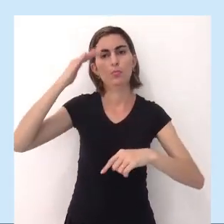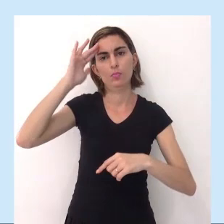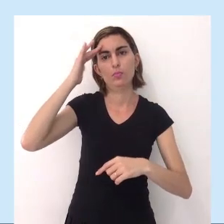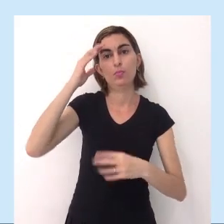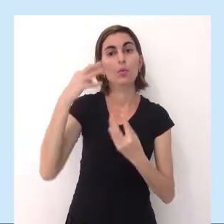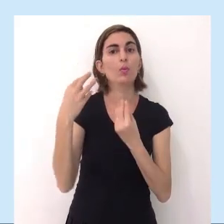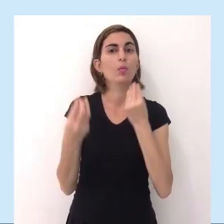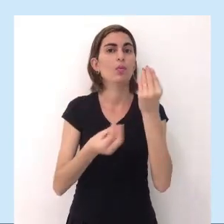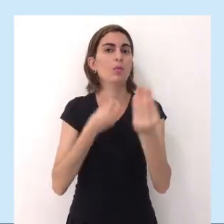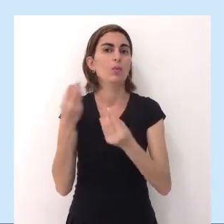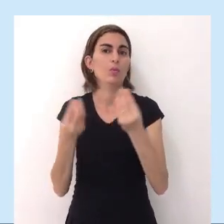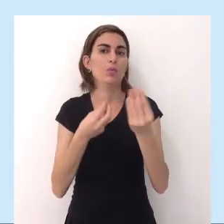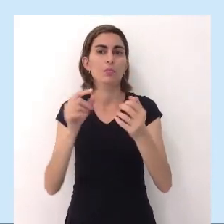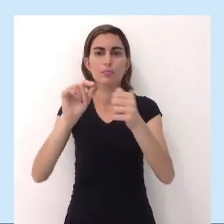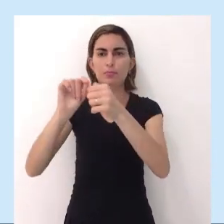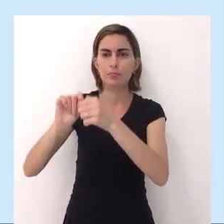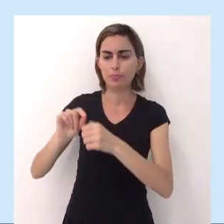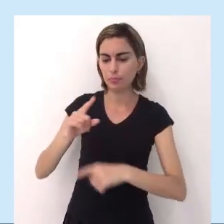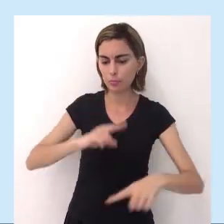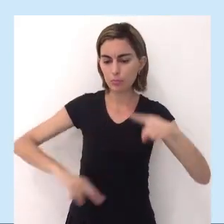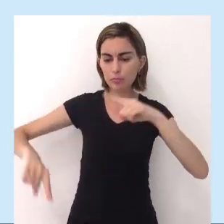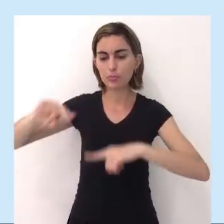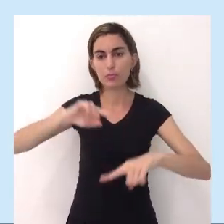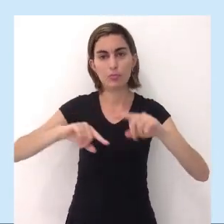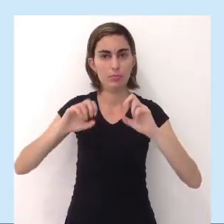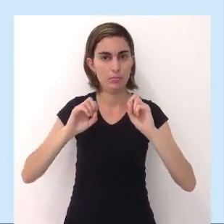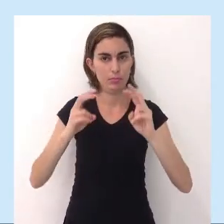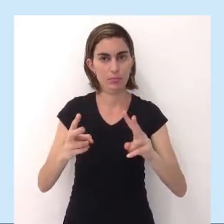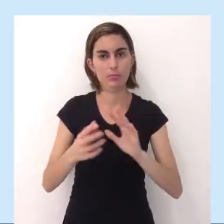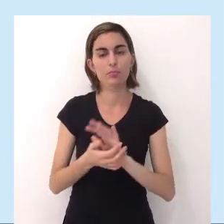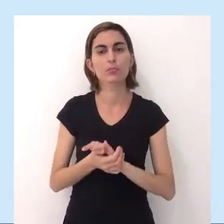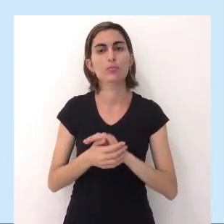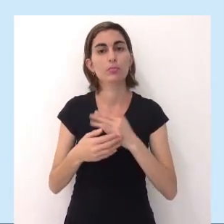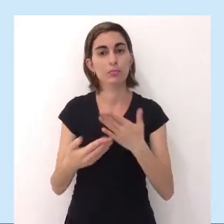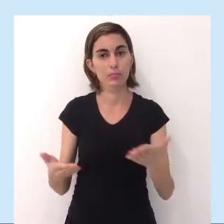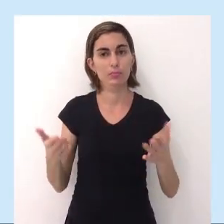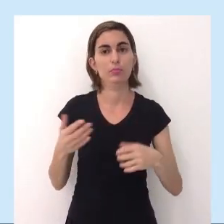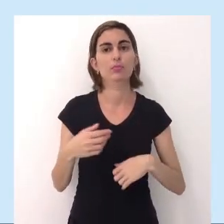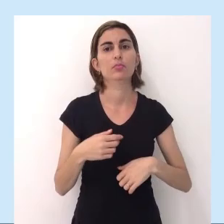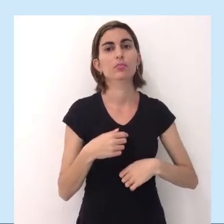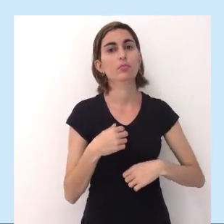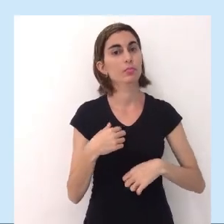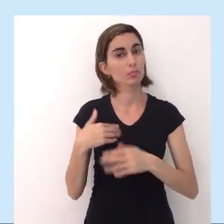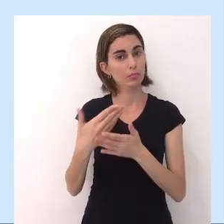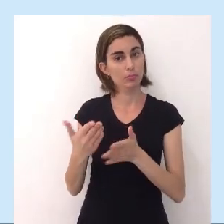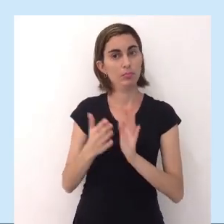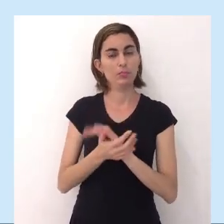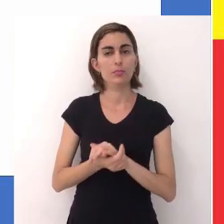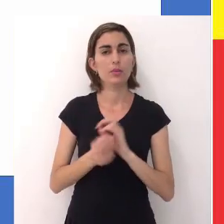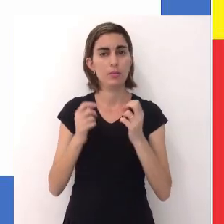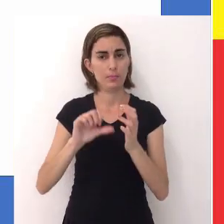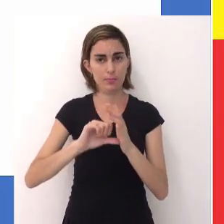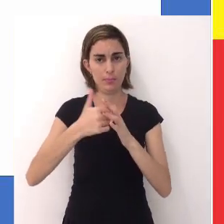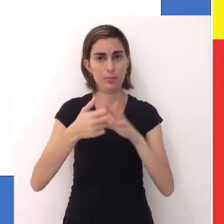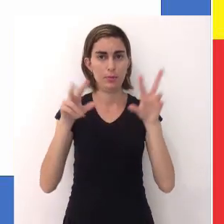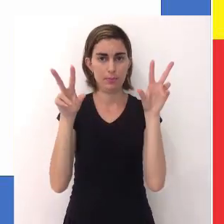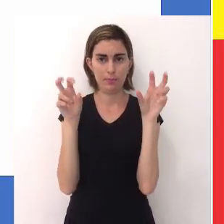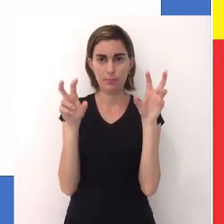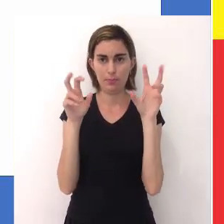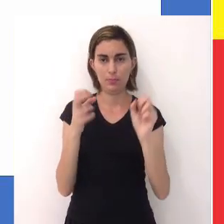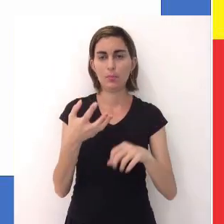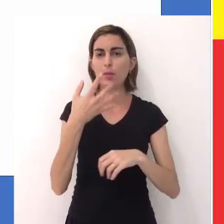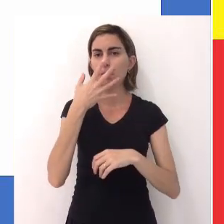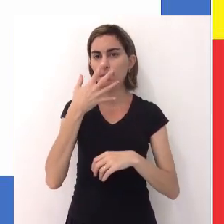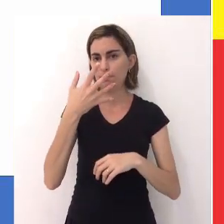pouquinho como é feita essa dominação, ok? Gente, acompanha o próximo slide. O primeiro termo que a